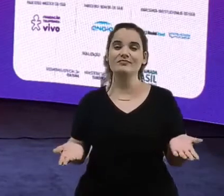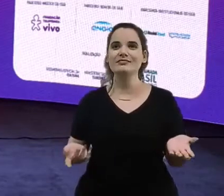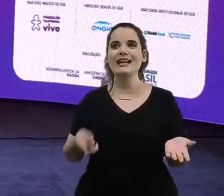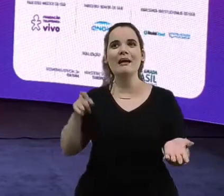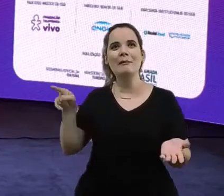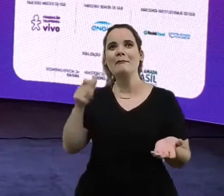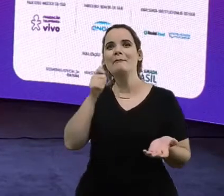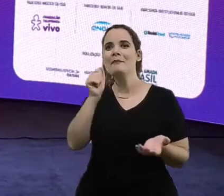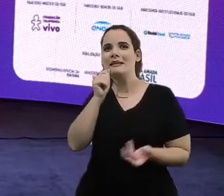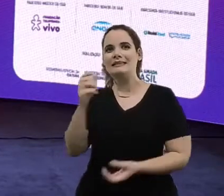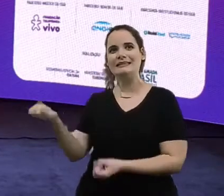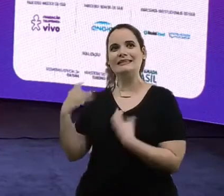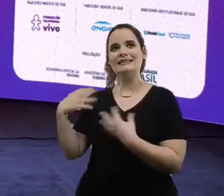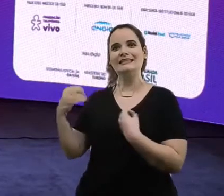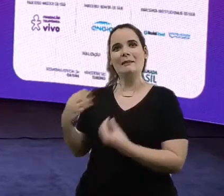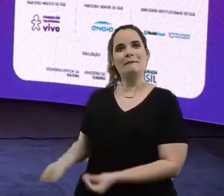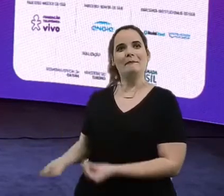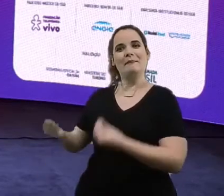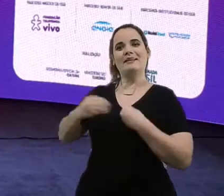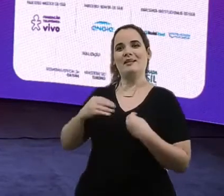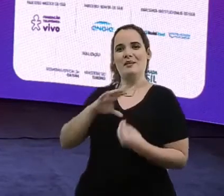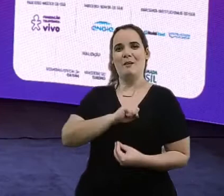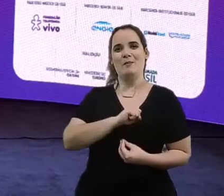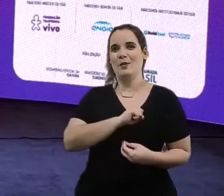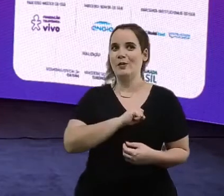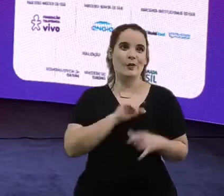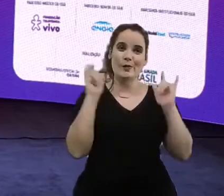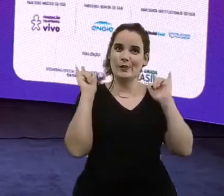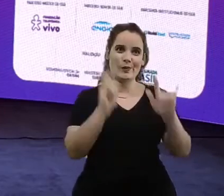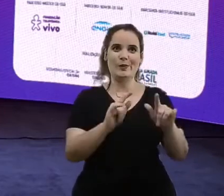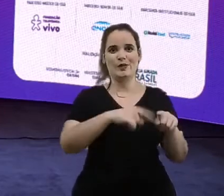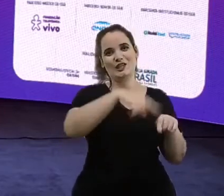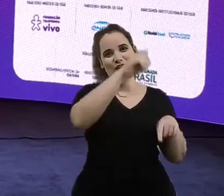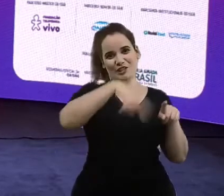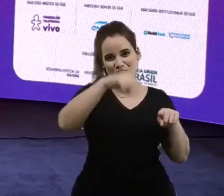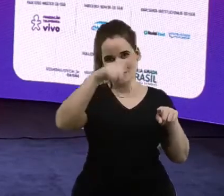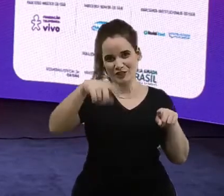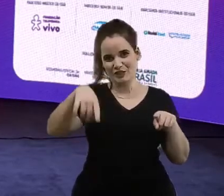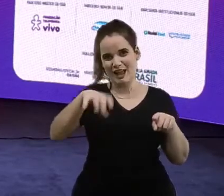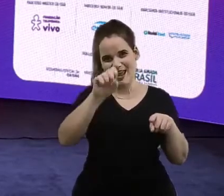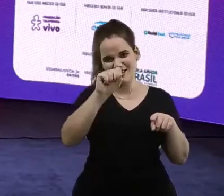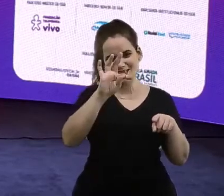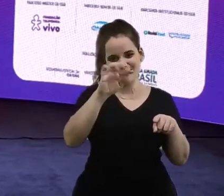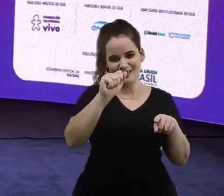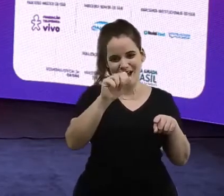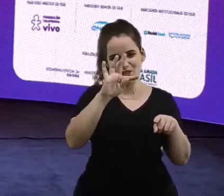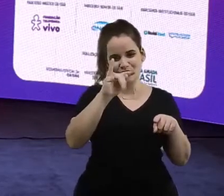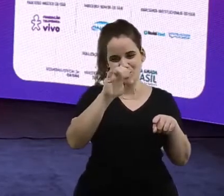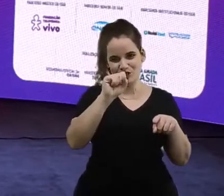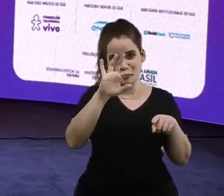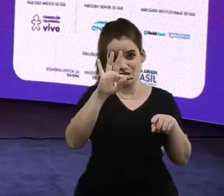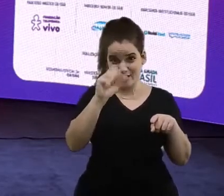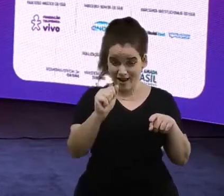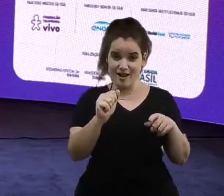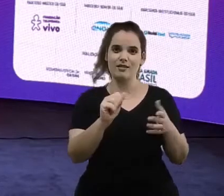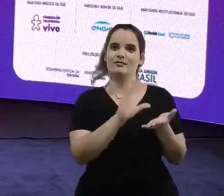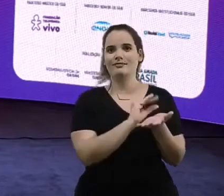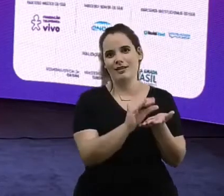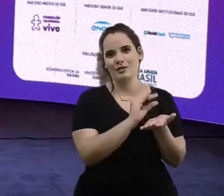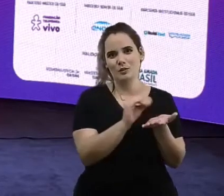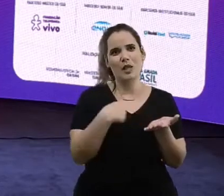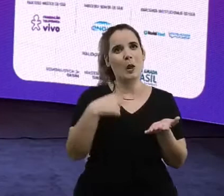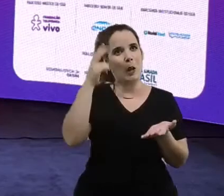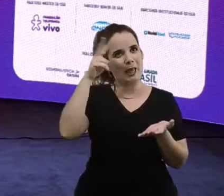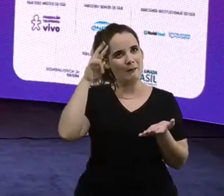já me angariou aí essa paixão pela estatística, pelos dados, desde que eu estava na barriga dela, ouvindo as aulas de estatística que ela